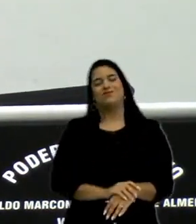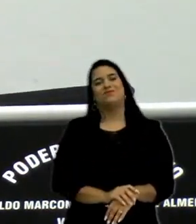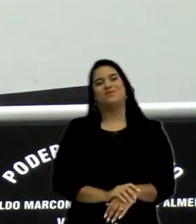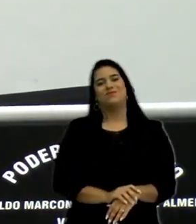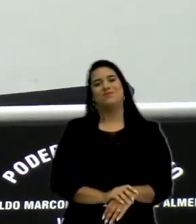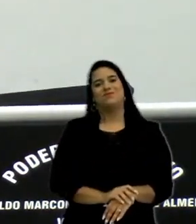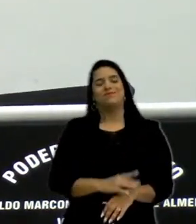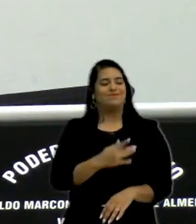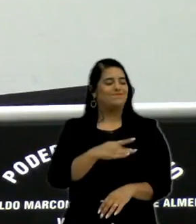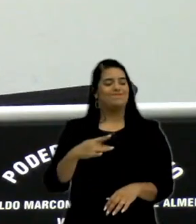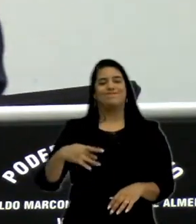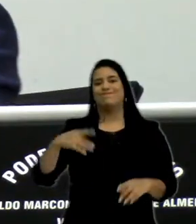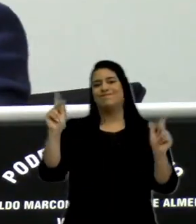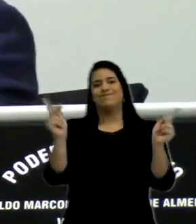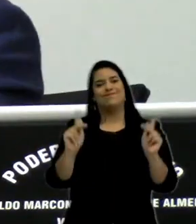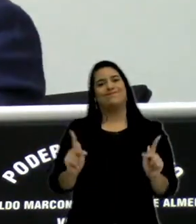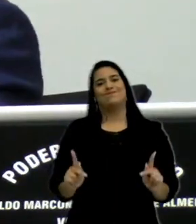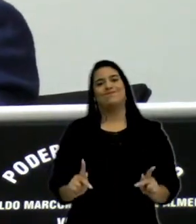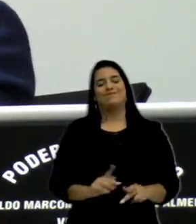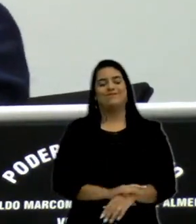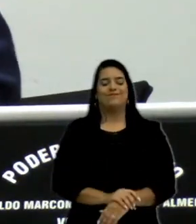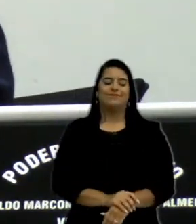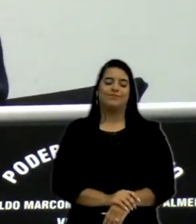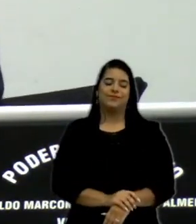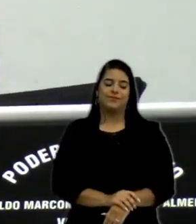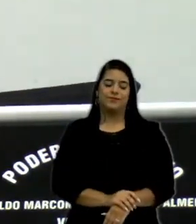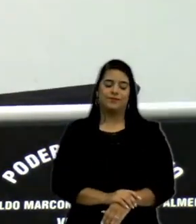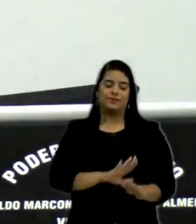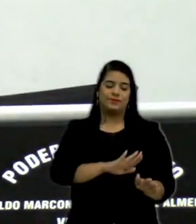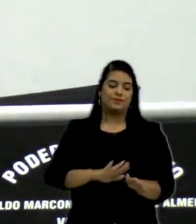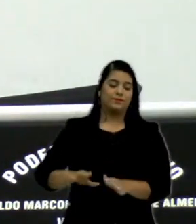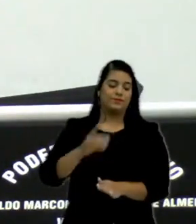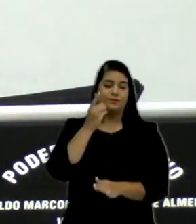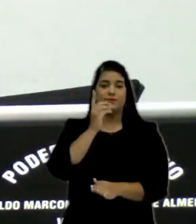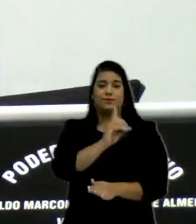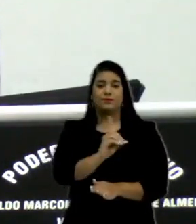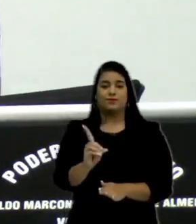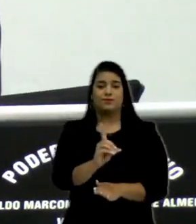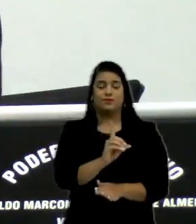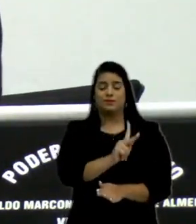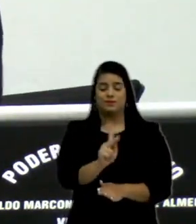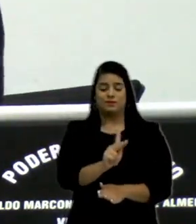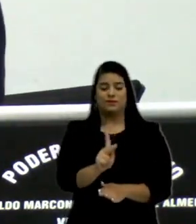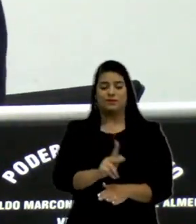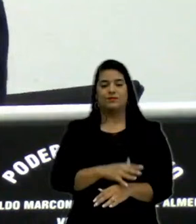muita saúde e muita paz. Vereador Diogo.